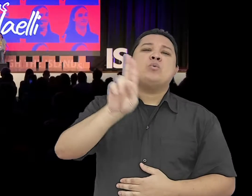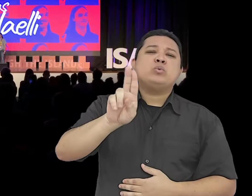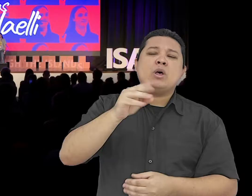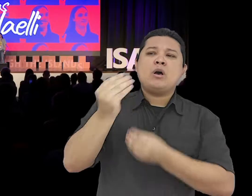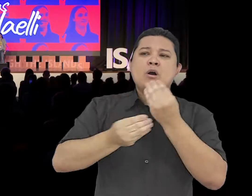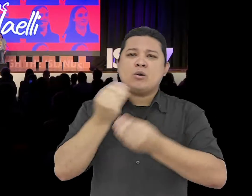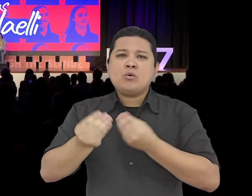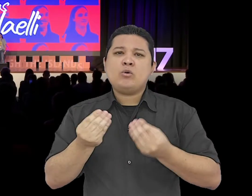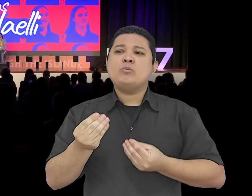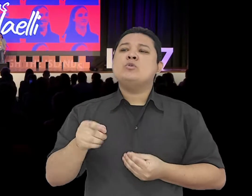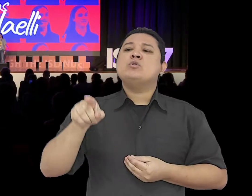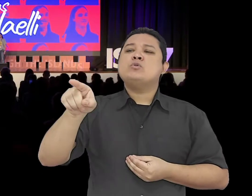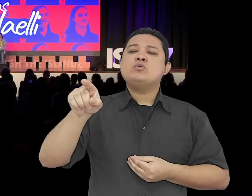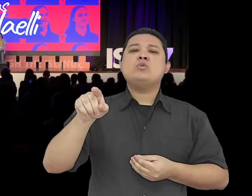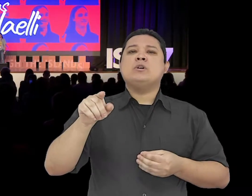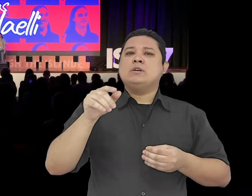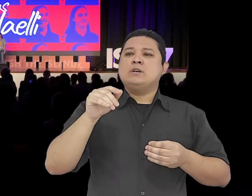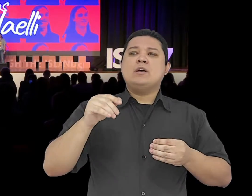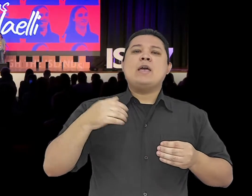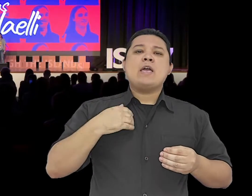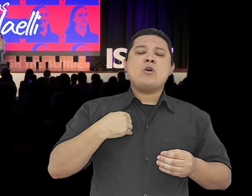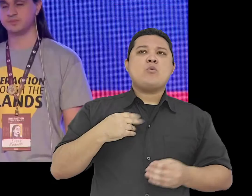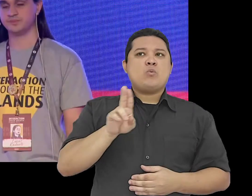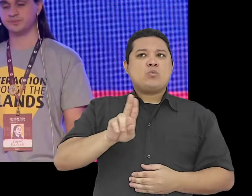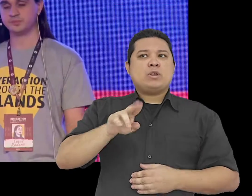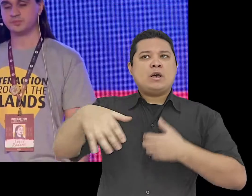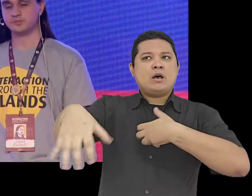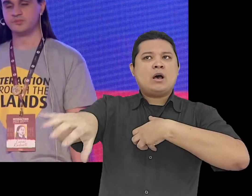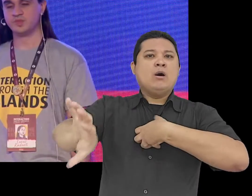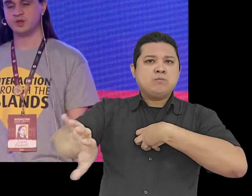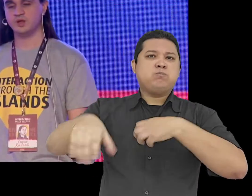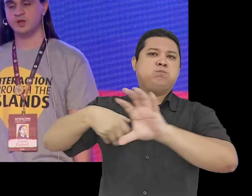cenários, os mesmos ambientes que aquelas pessoas estariam usando aquelas aplicações.